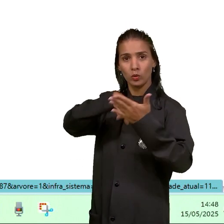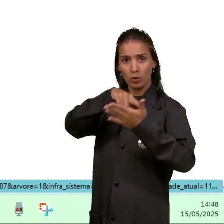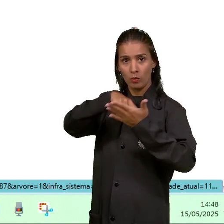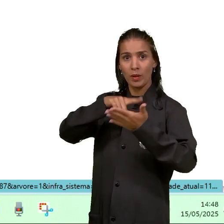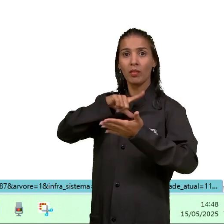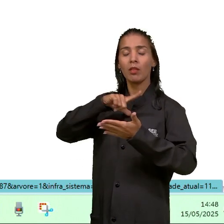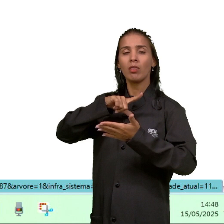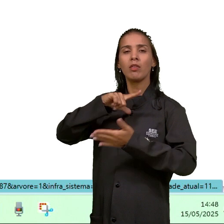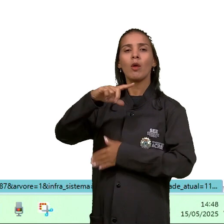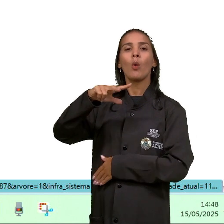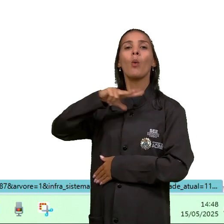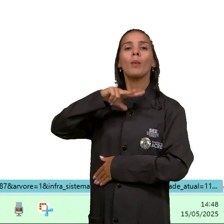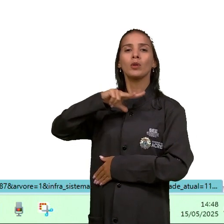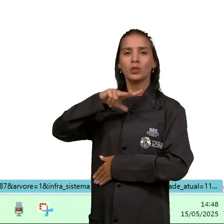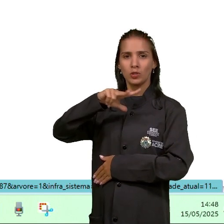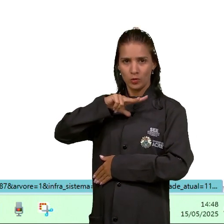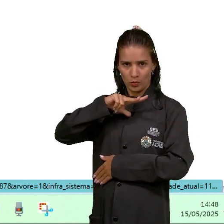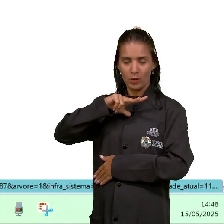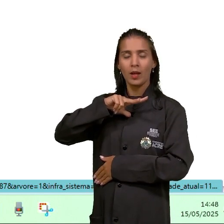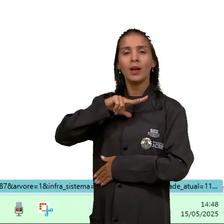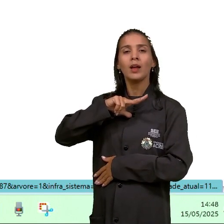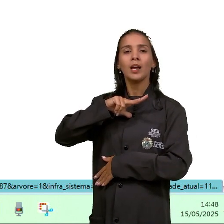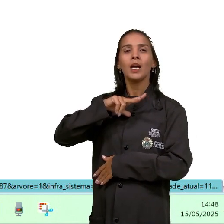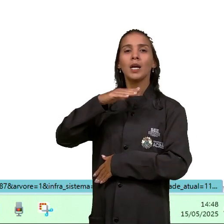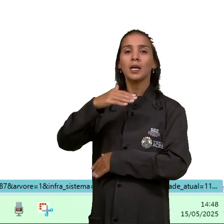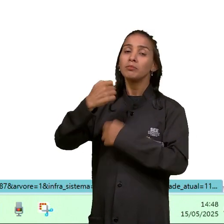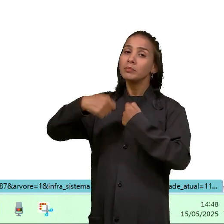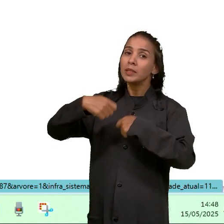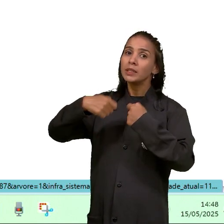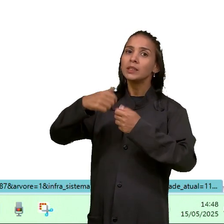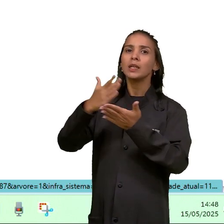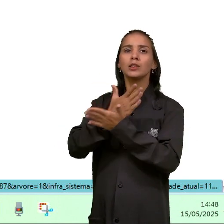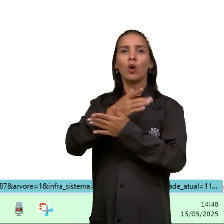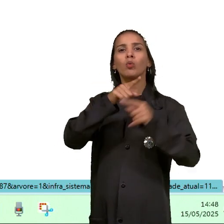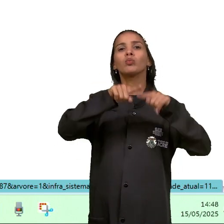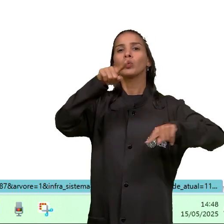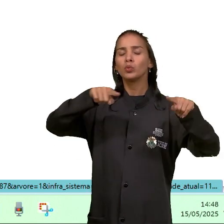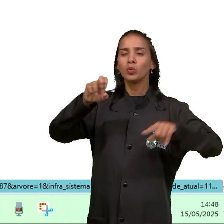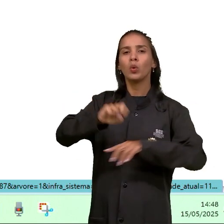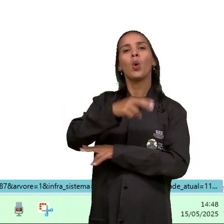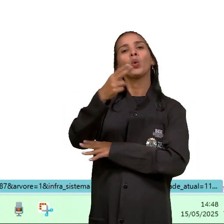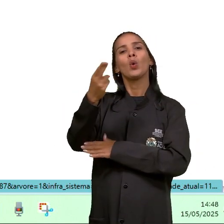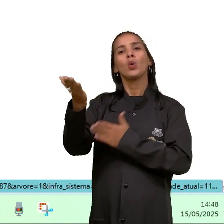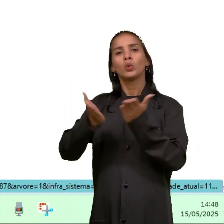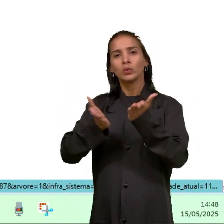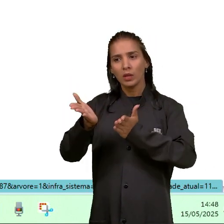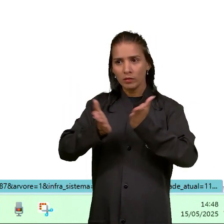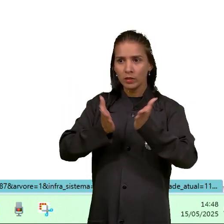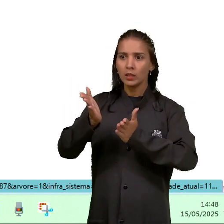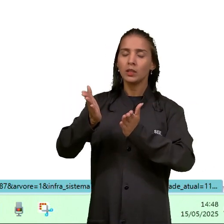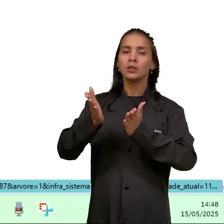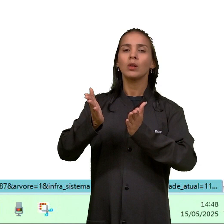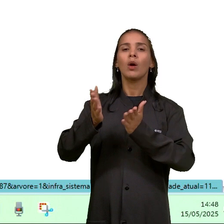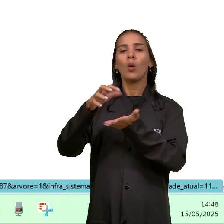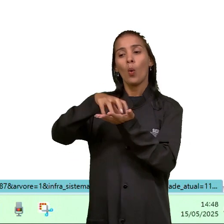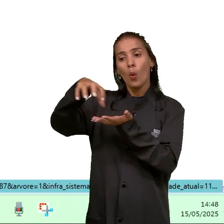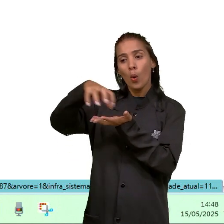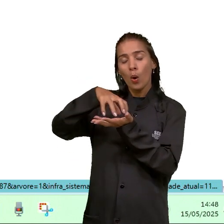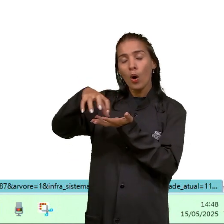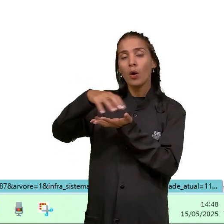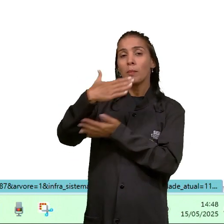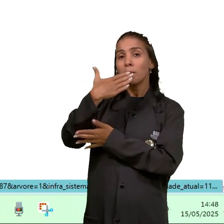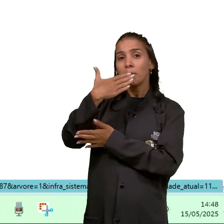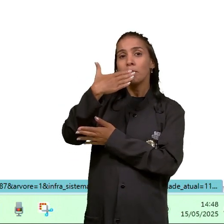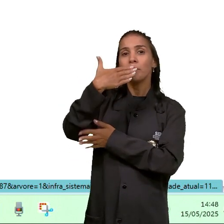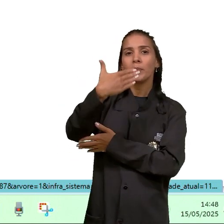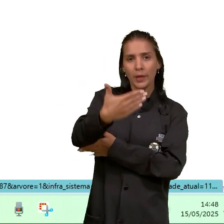particular ganhou a licitação, ele vai fornecer algum tipo de produto, algum tipo de serviço para o seu órgão lá. E chega algum momento